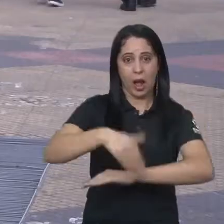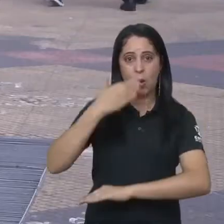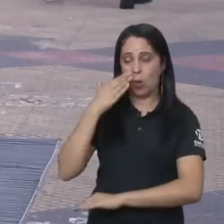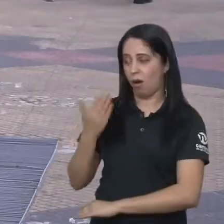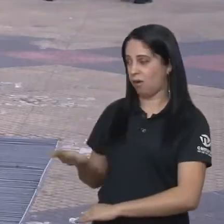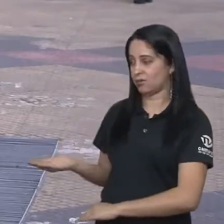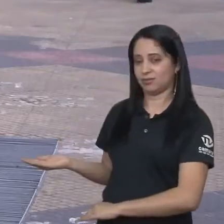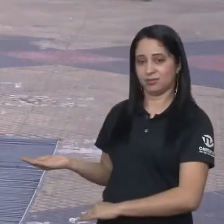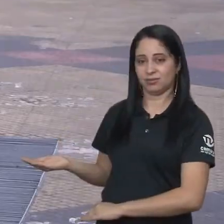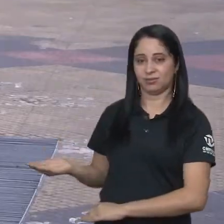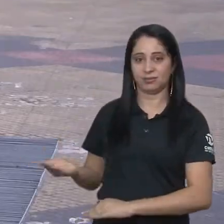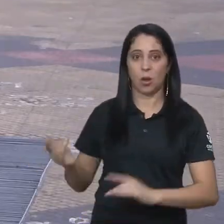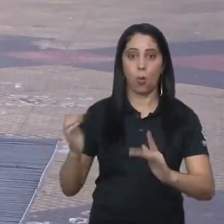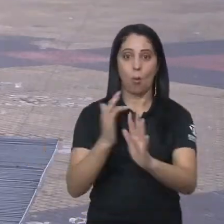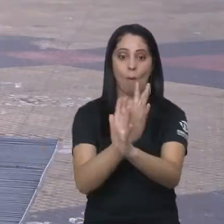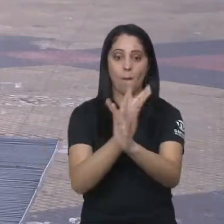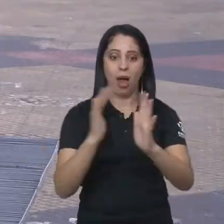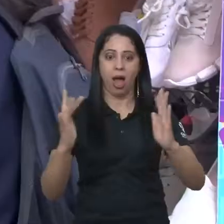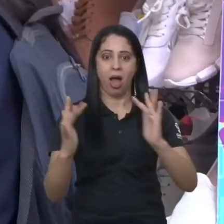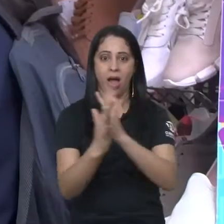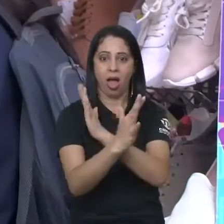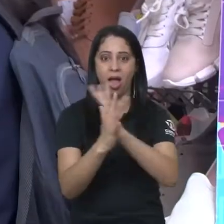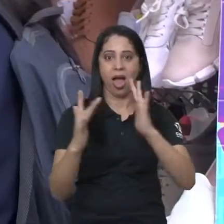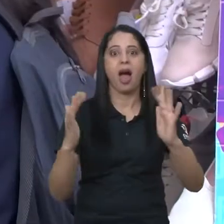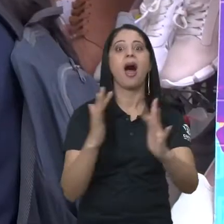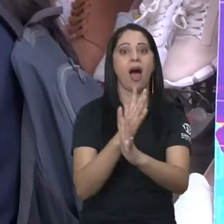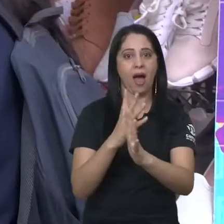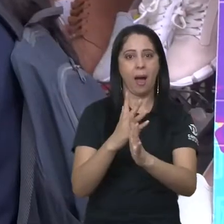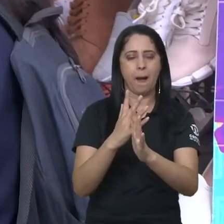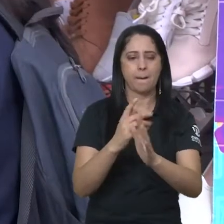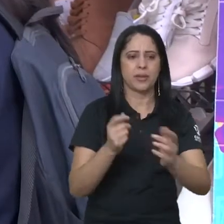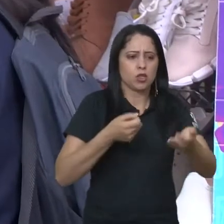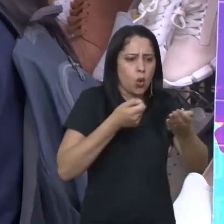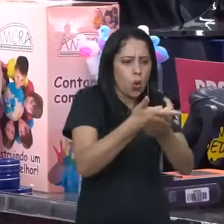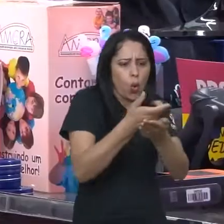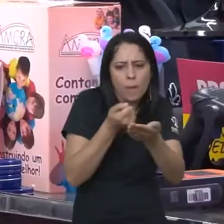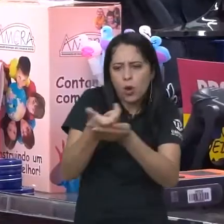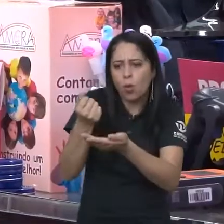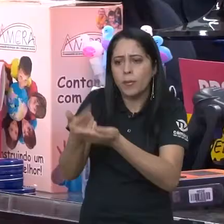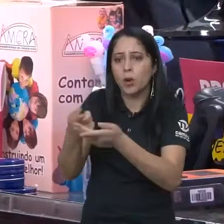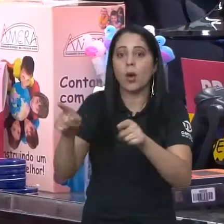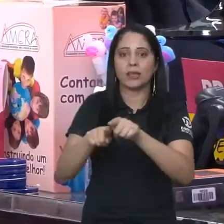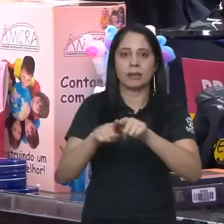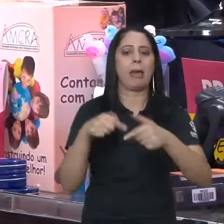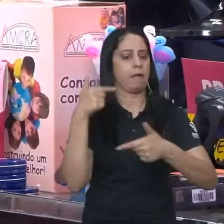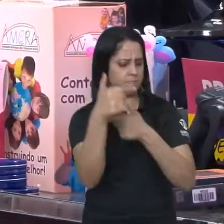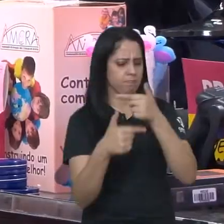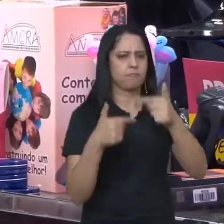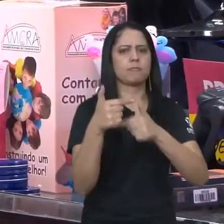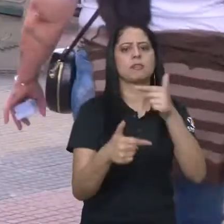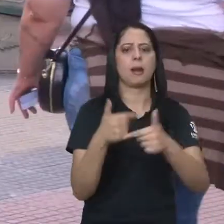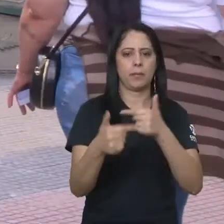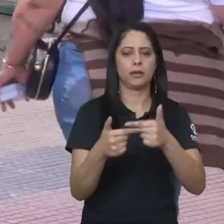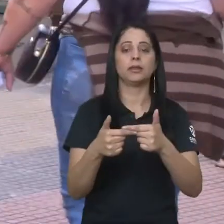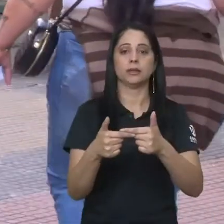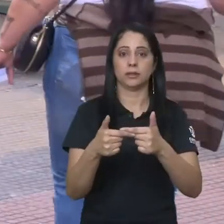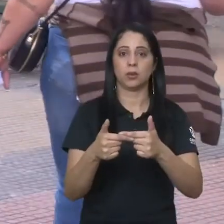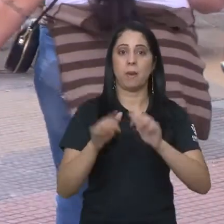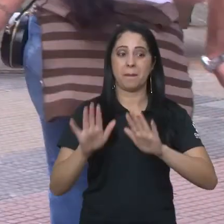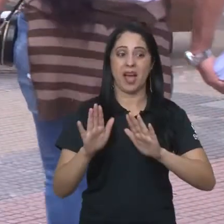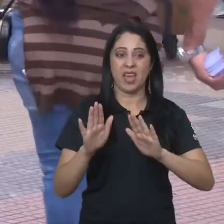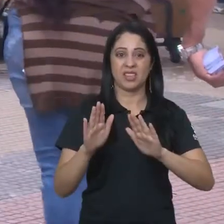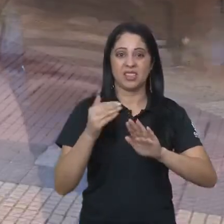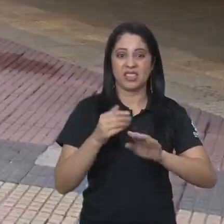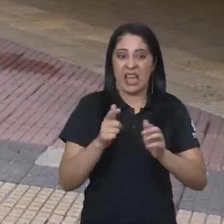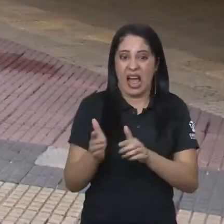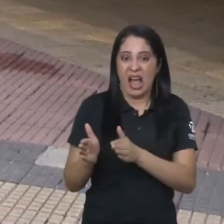de São José dos Campos está assim, cheio. Cheio não apenas de pessoas comprando, mas também de pessoas trabalhando. Um grande